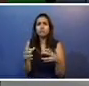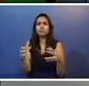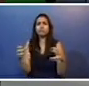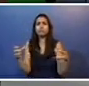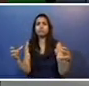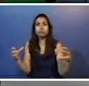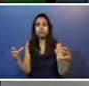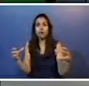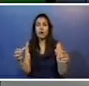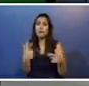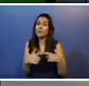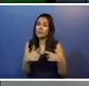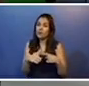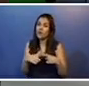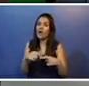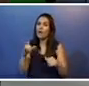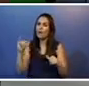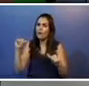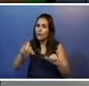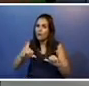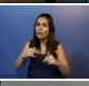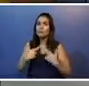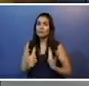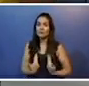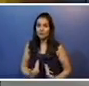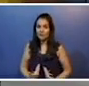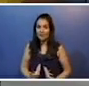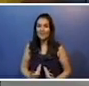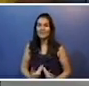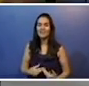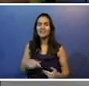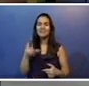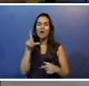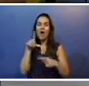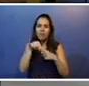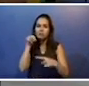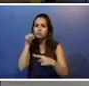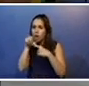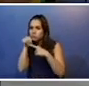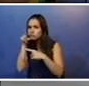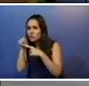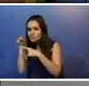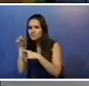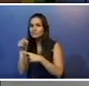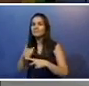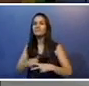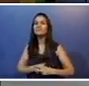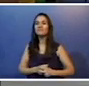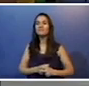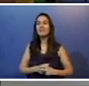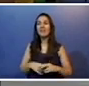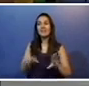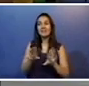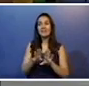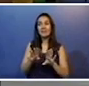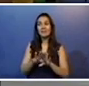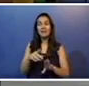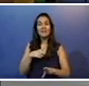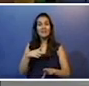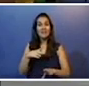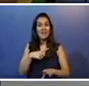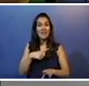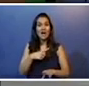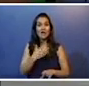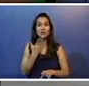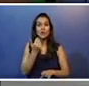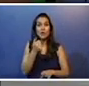né? E podem prejudicar de alguma forma o ser humano. Então, as aves colaboram. Temos também algumas aves